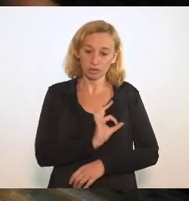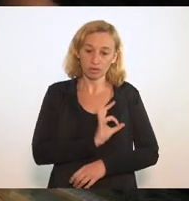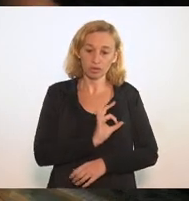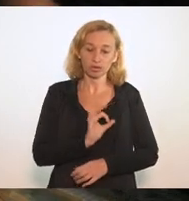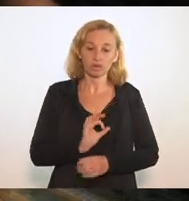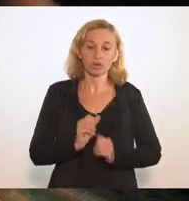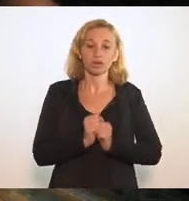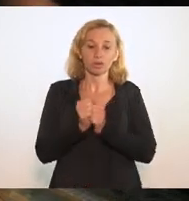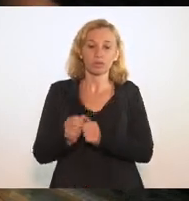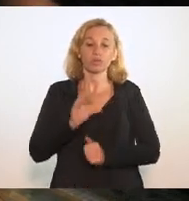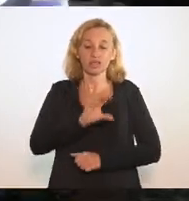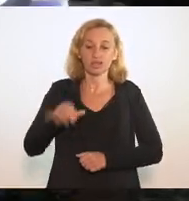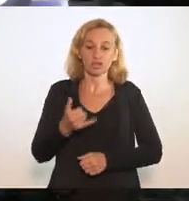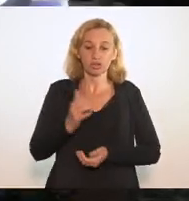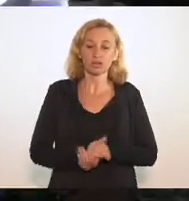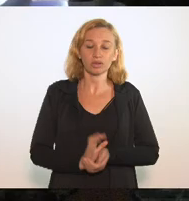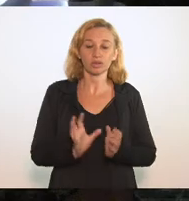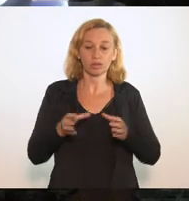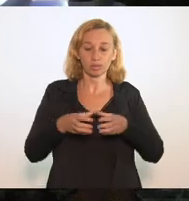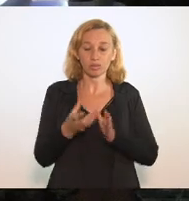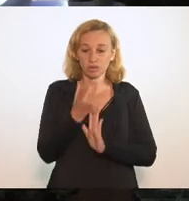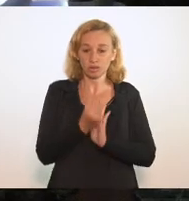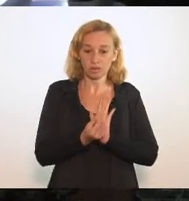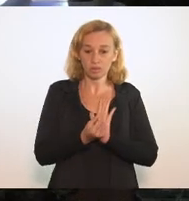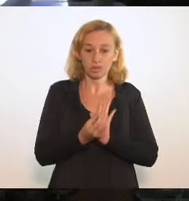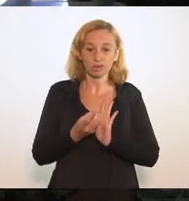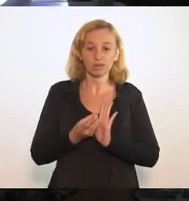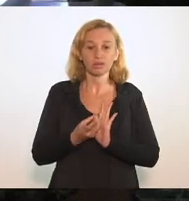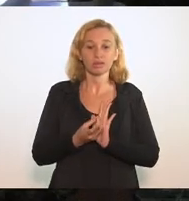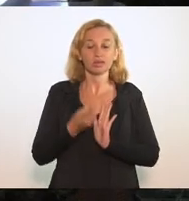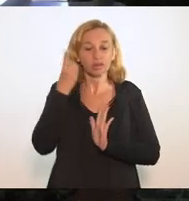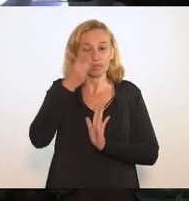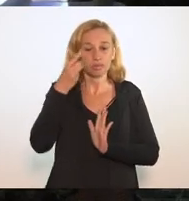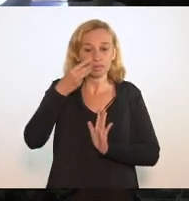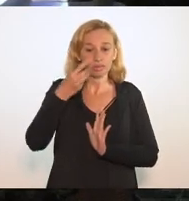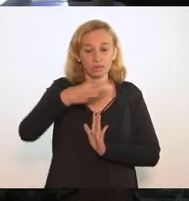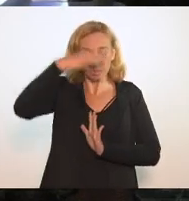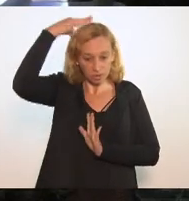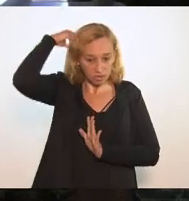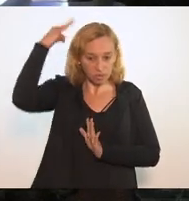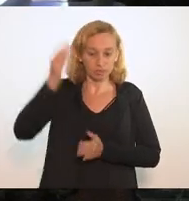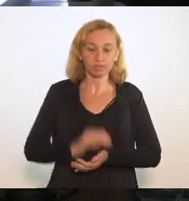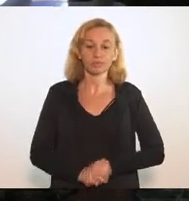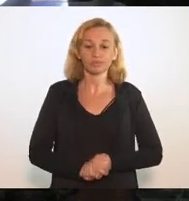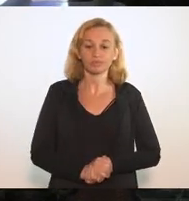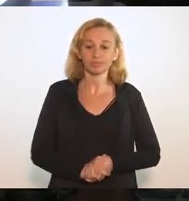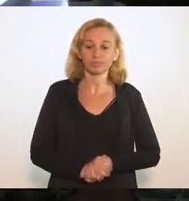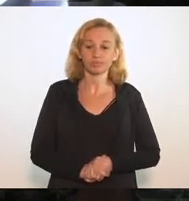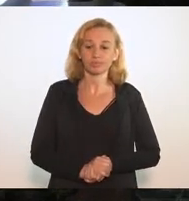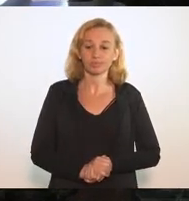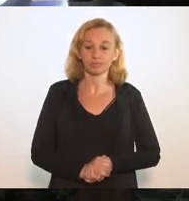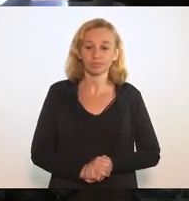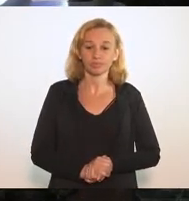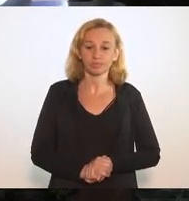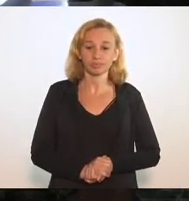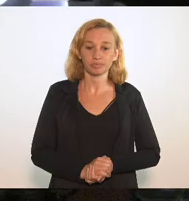Acompanho o parecer da CCJ. Pela comissão de orçamento... Deputado Márcio Pacheco.